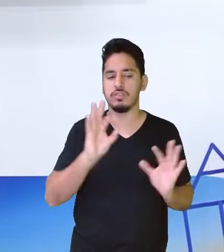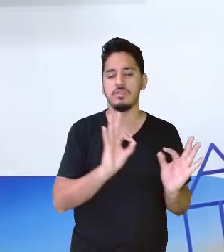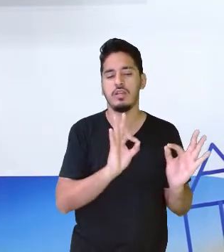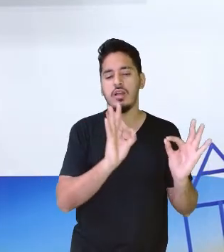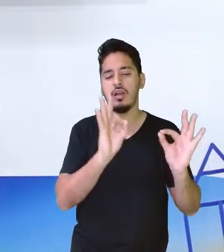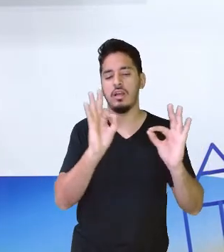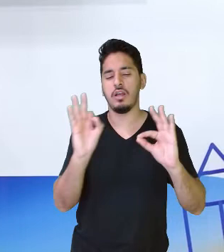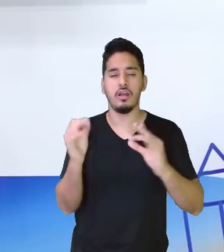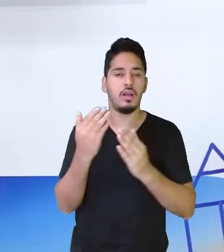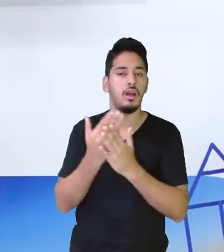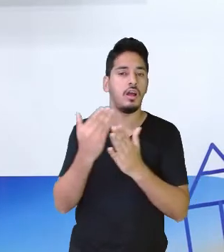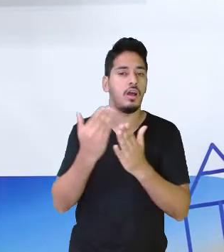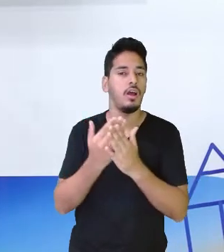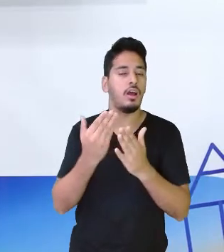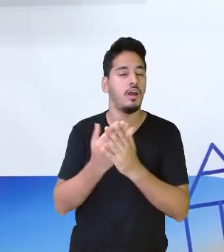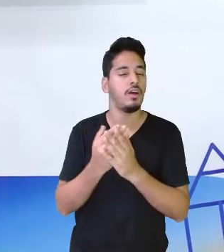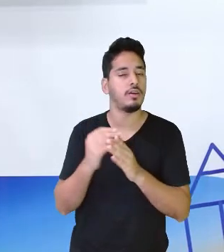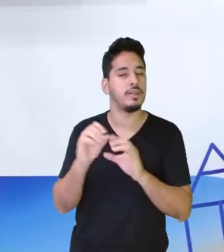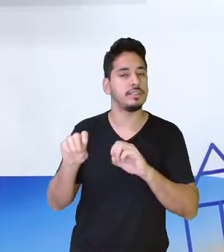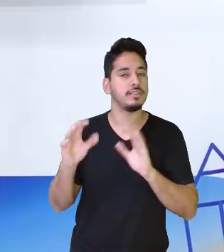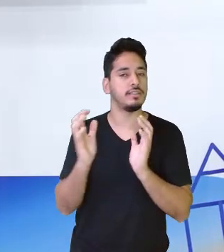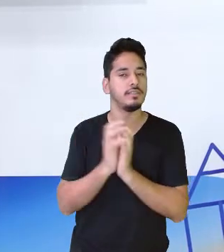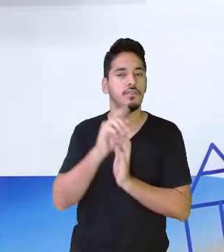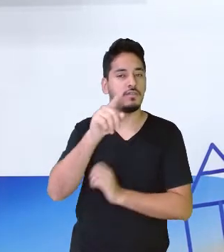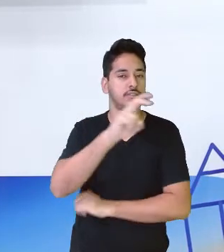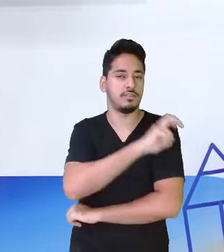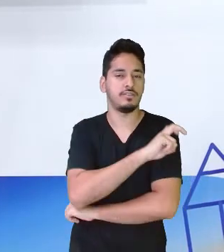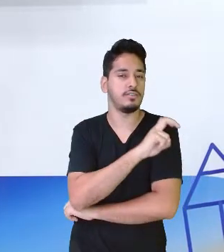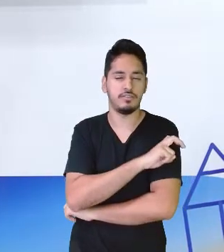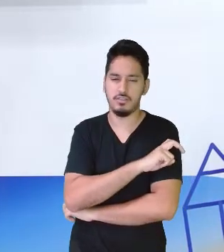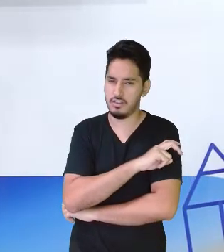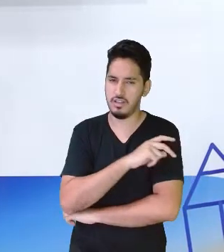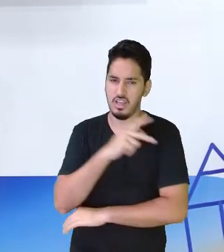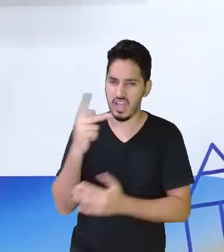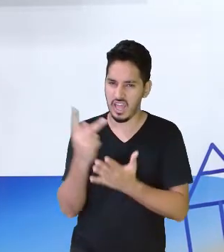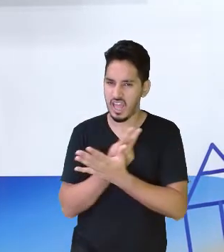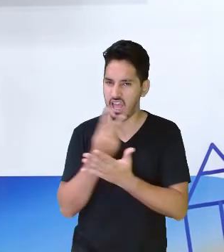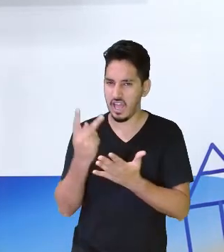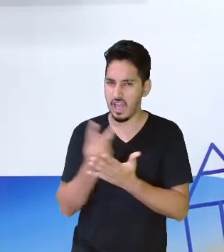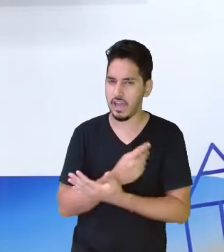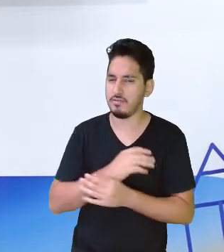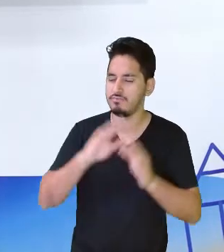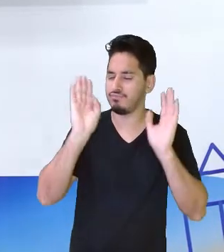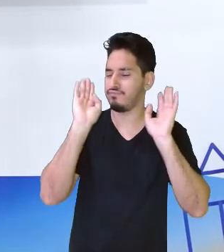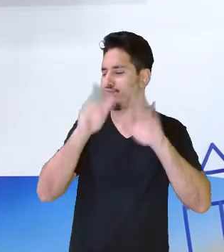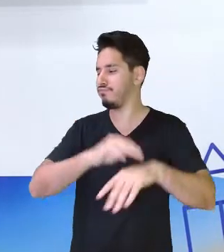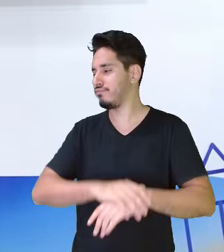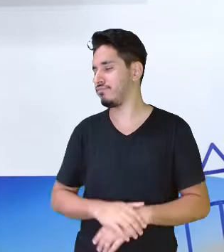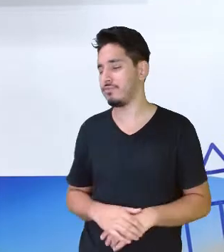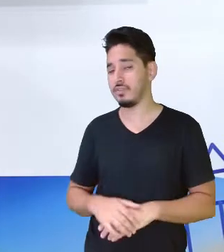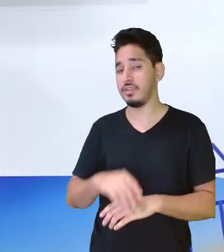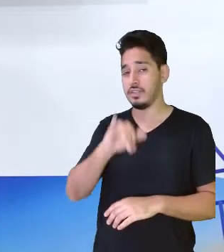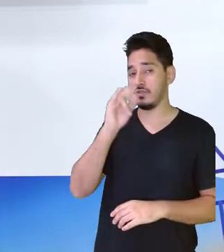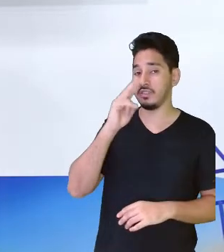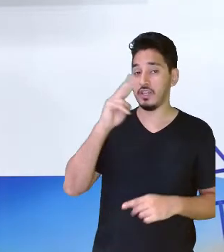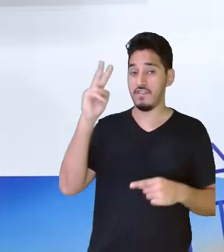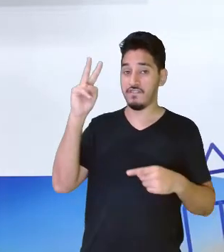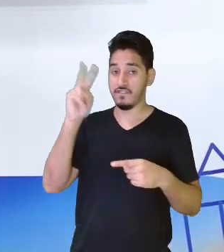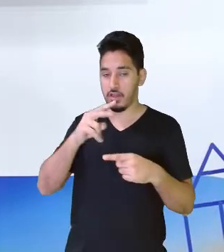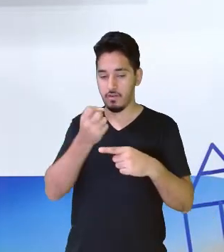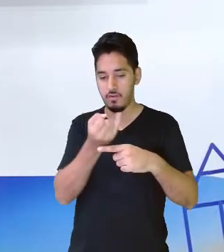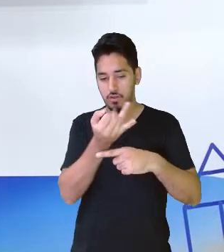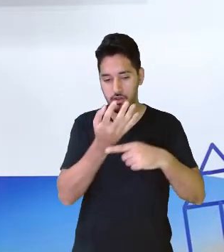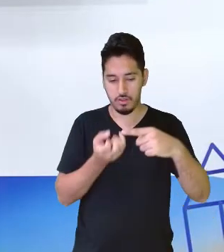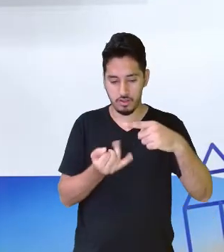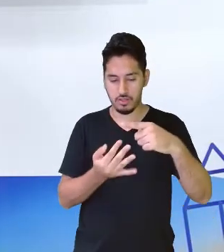às aulas do Educa Recife. Aluno do quinto ano não erra a leitura de fração. Se você ver uma fração